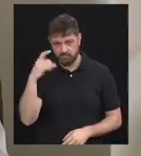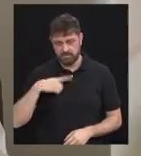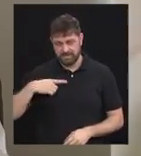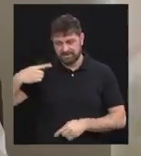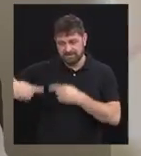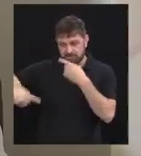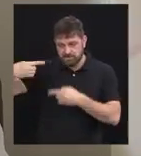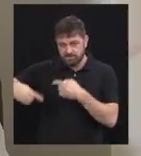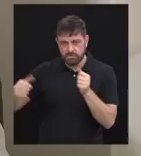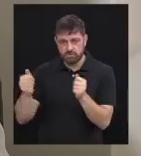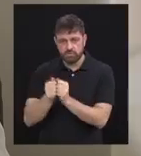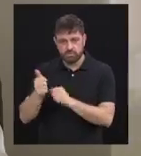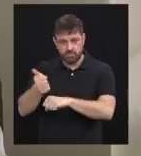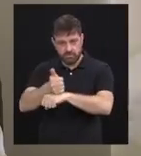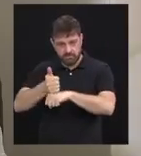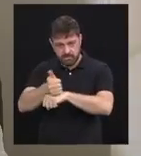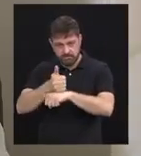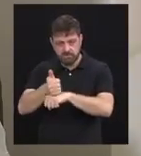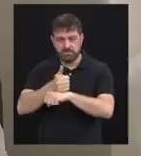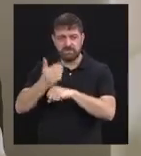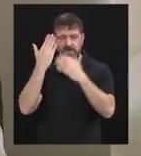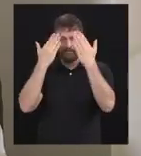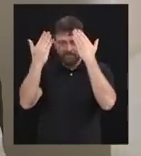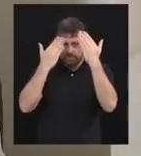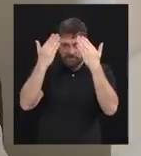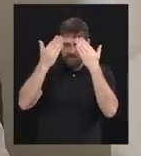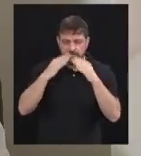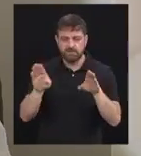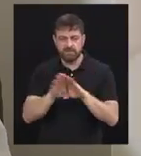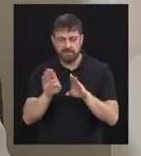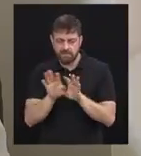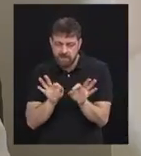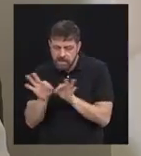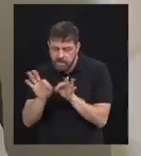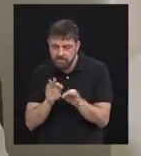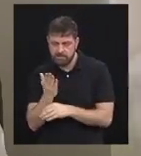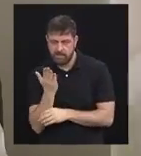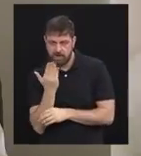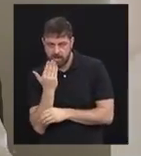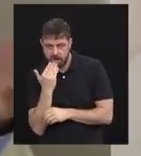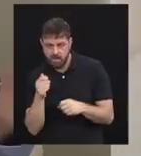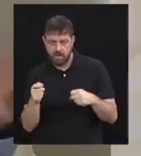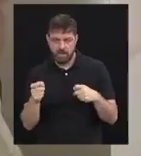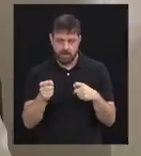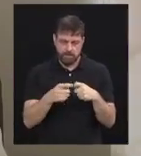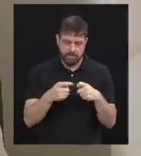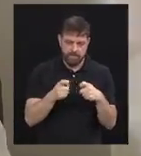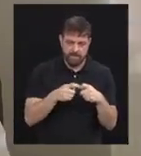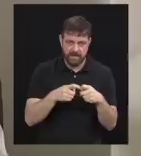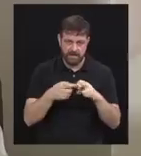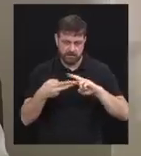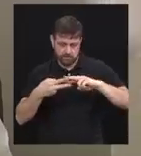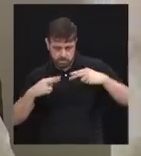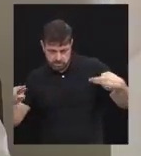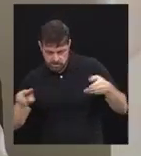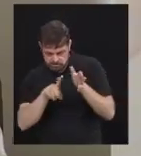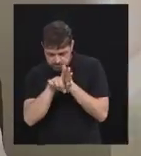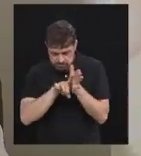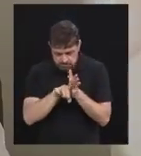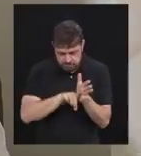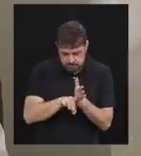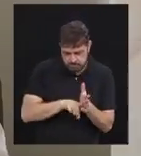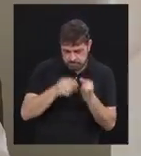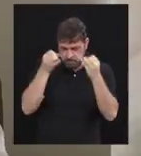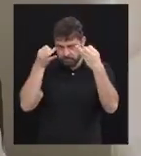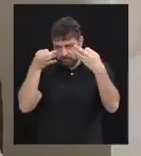discussão com profissionais específicos da psicologia, da nutrição, médicos, geneticistas que vão falar alguma